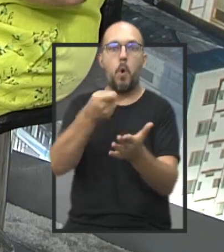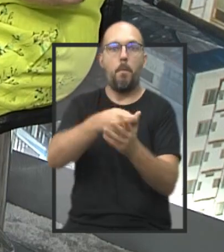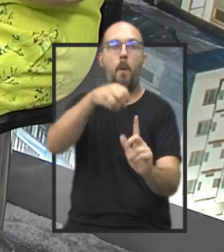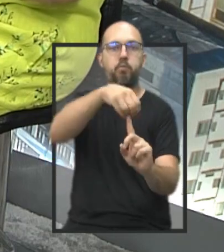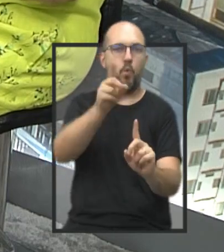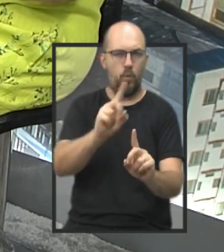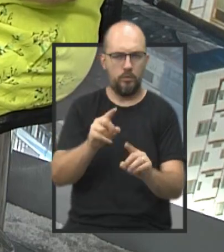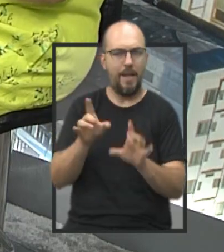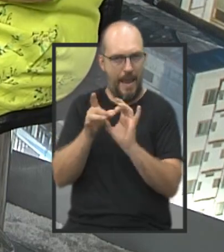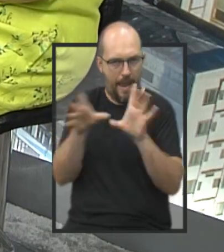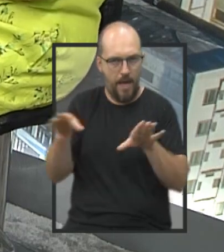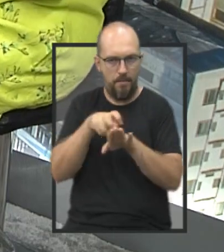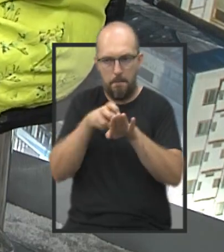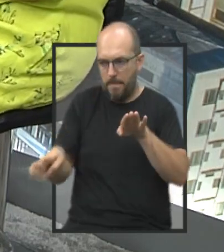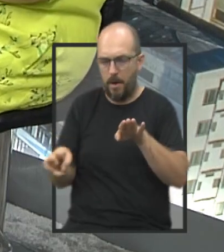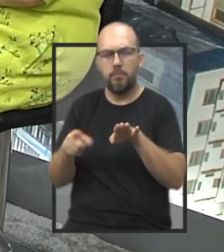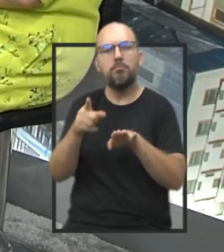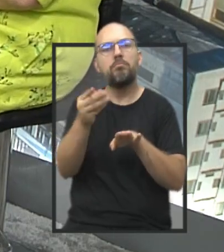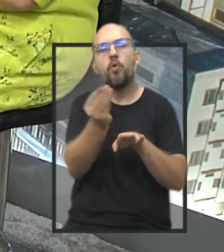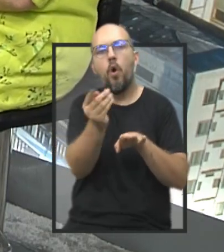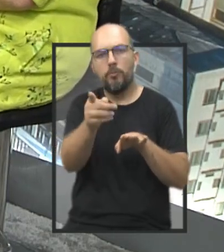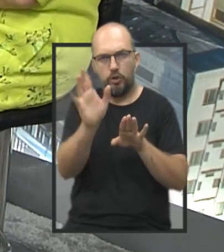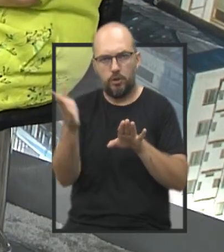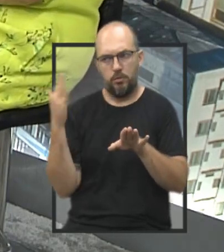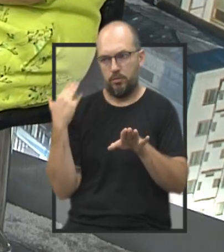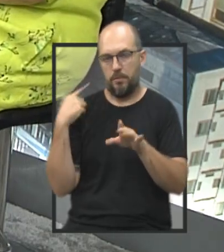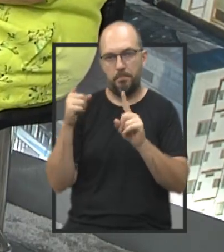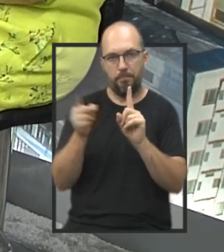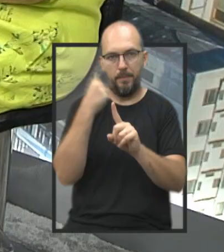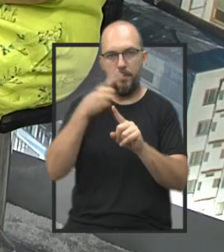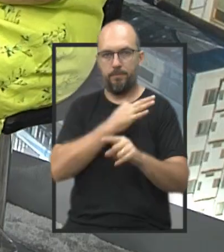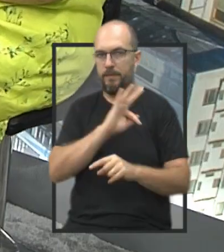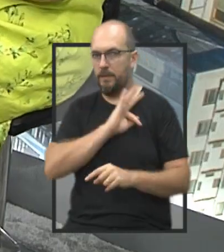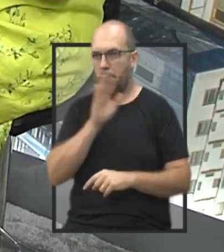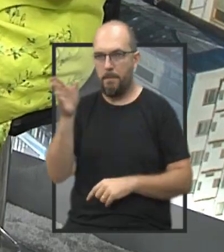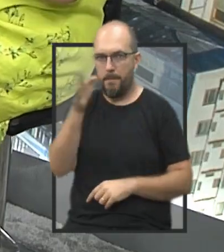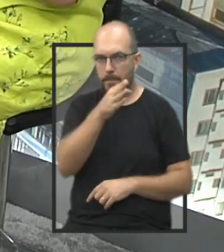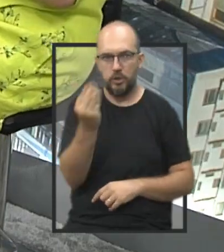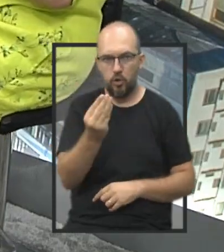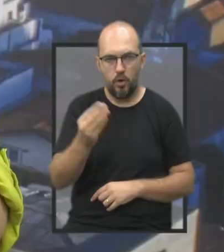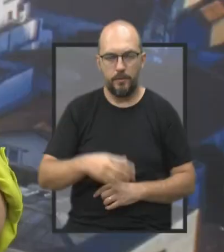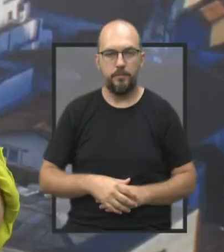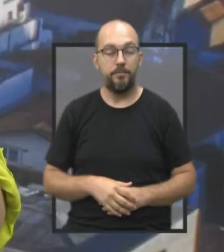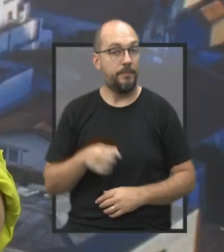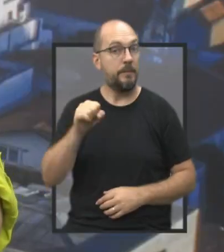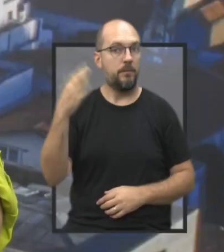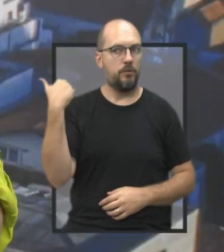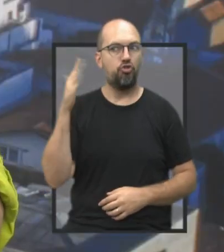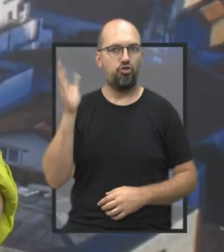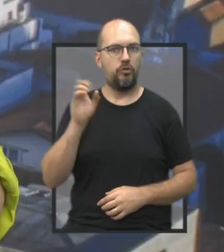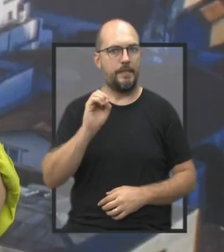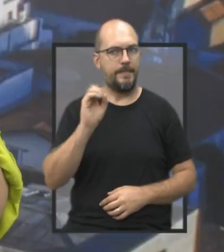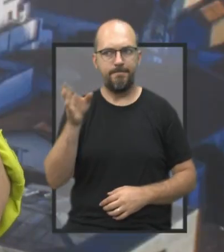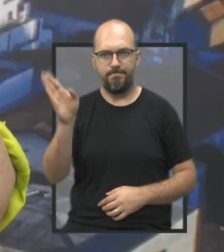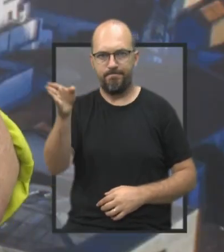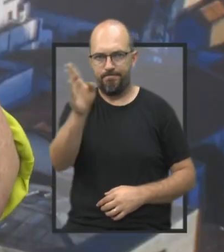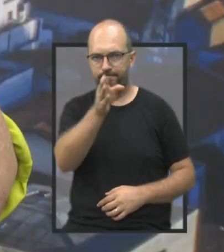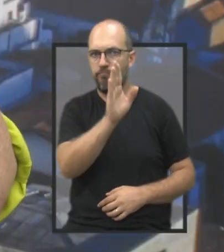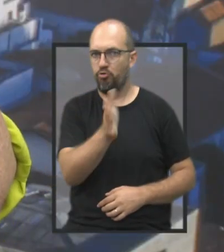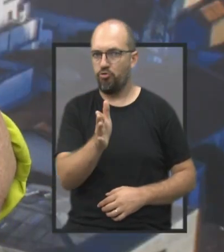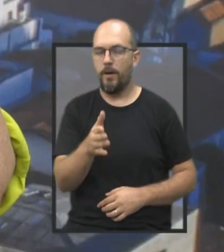coletivo. Como é que está esse trabalho? Já foi realizada uma primeira fiscalização? Sim, nós já saímos e vamos sair um pouco mais, não